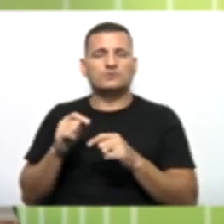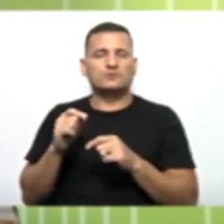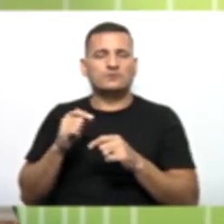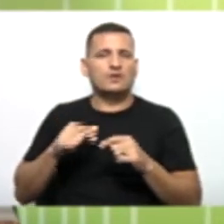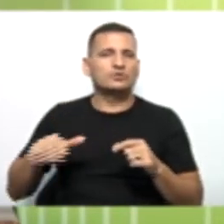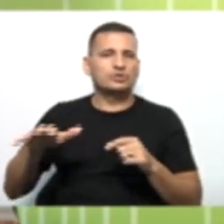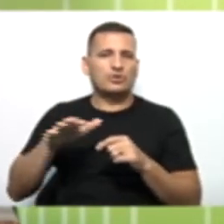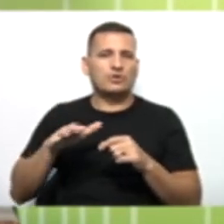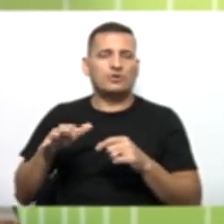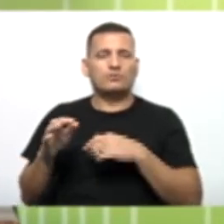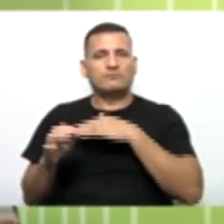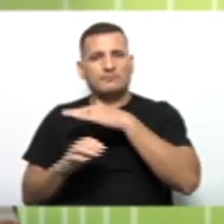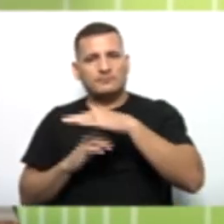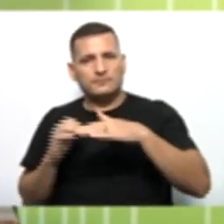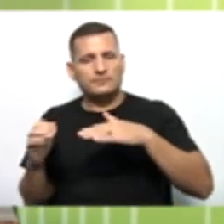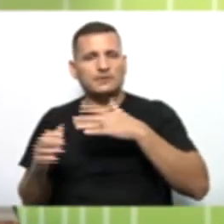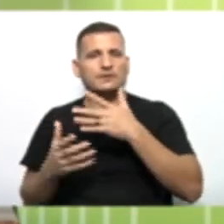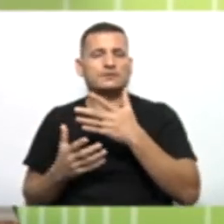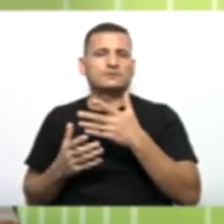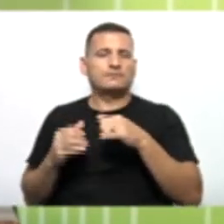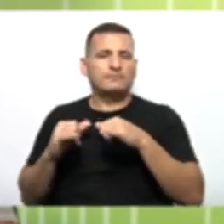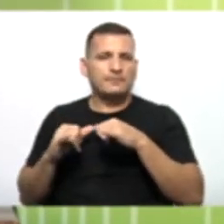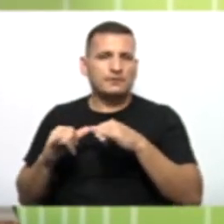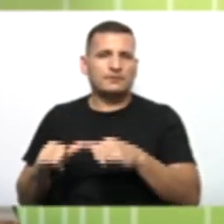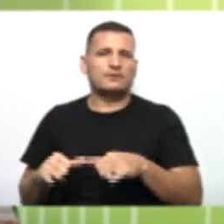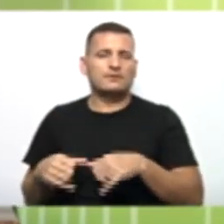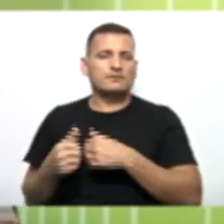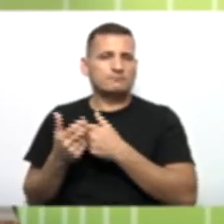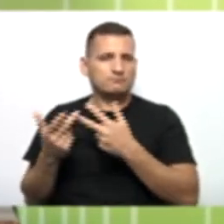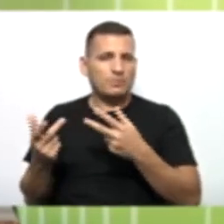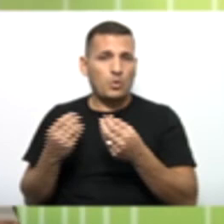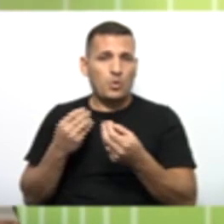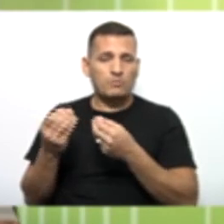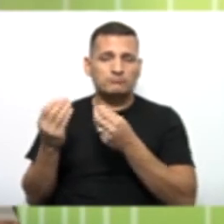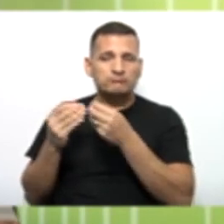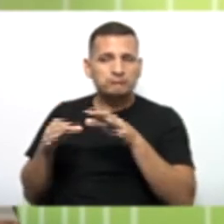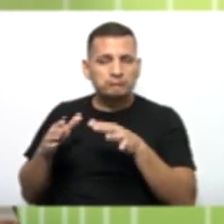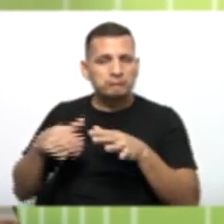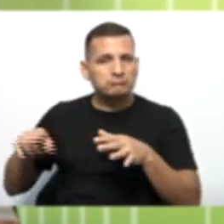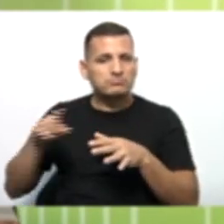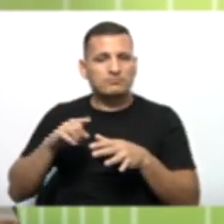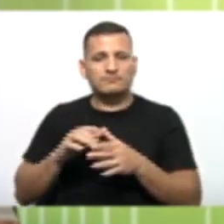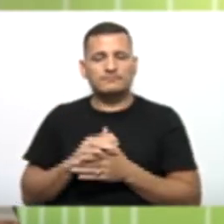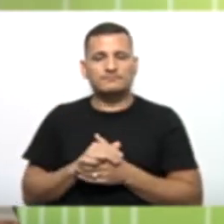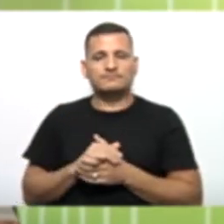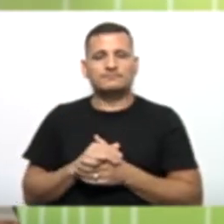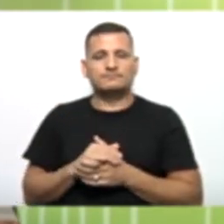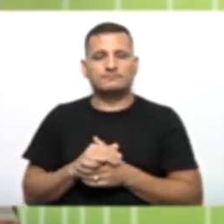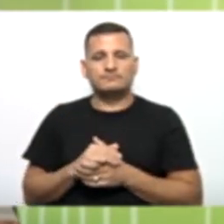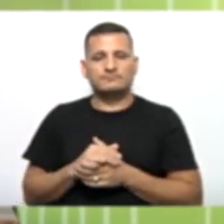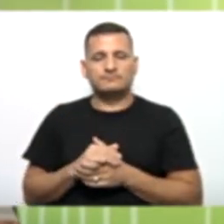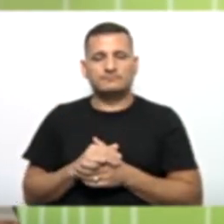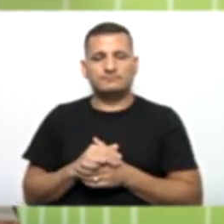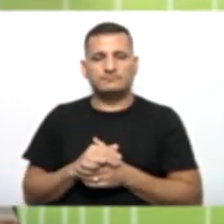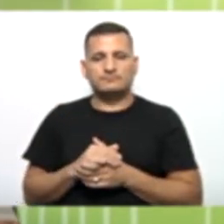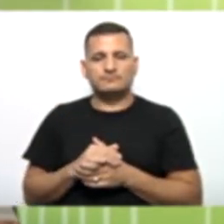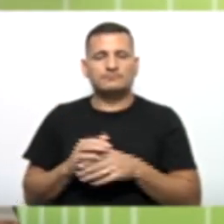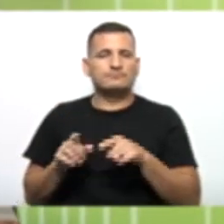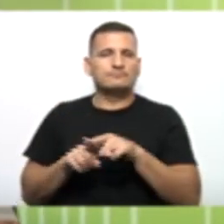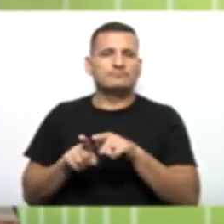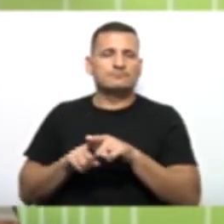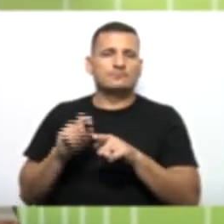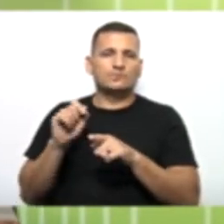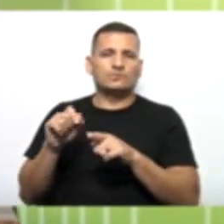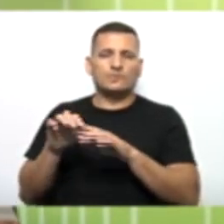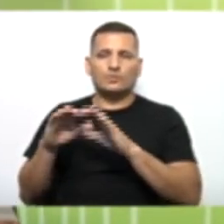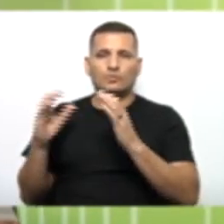região, as indústrias, como vão ser impactados por aquela usina. Ela também precisa estudar todo aquele entorno, todo